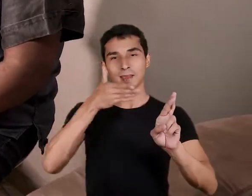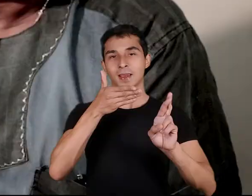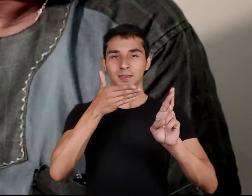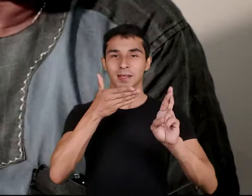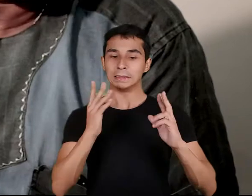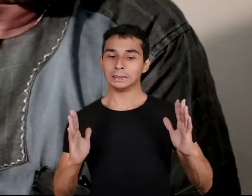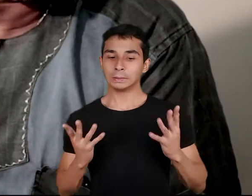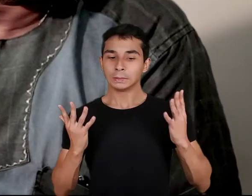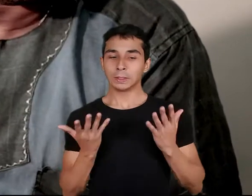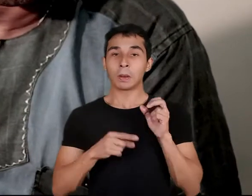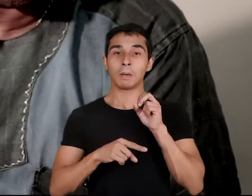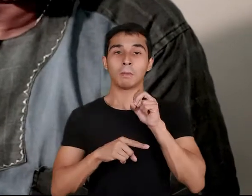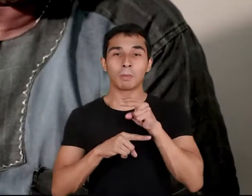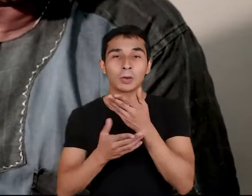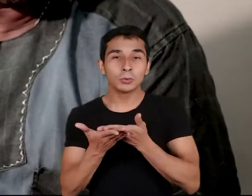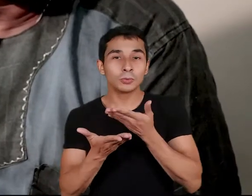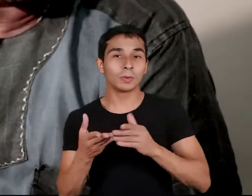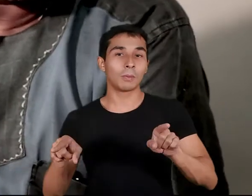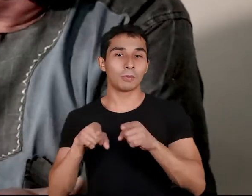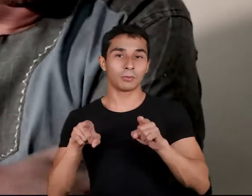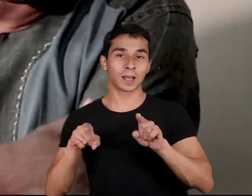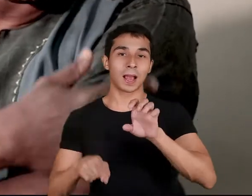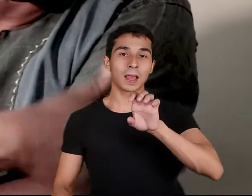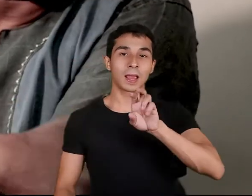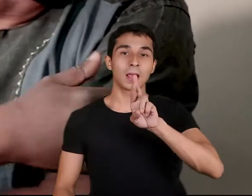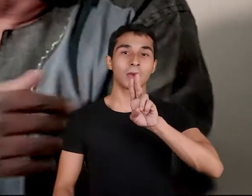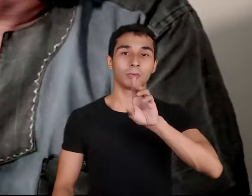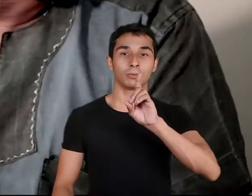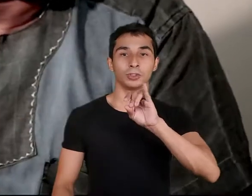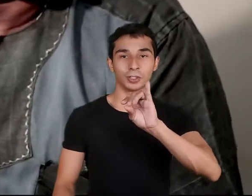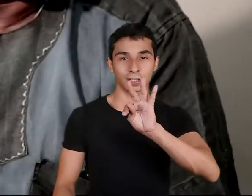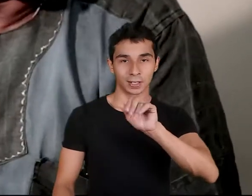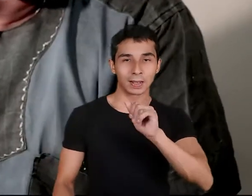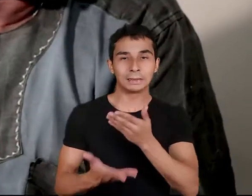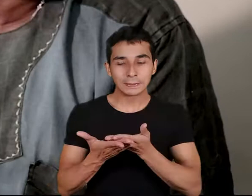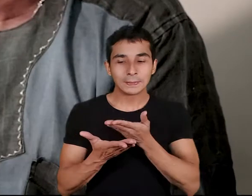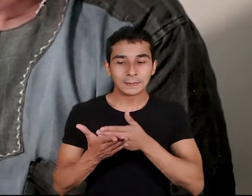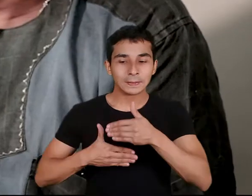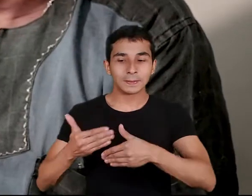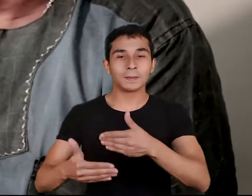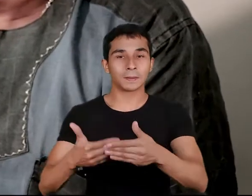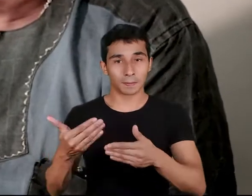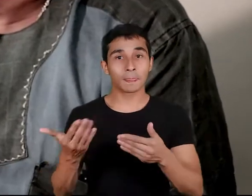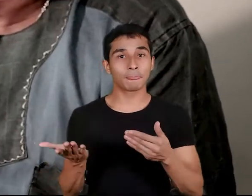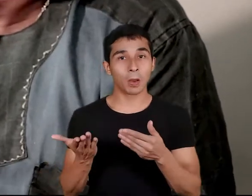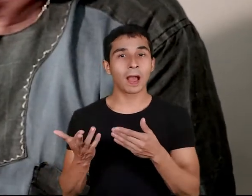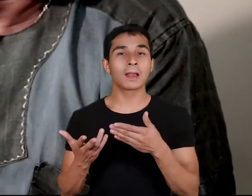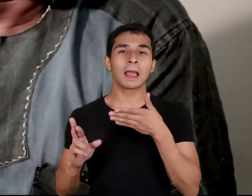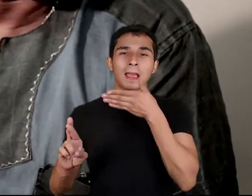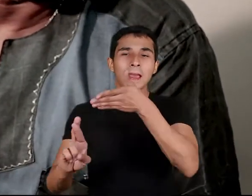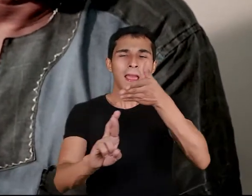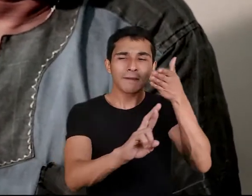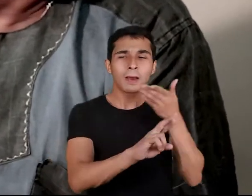erudita. E essa influência, né, sempre vai chegando mais gente aí, né?